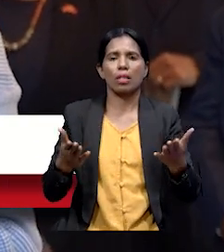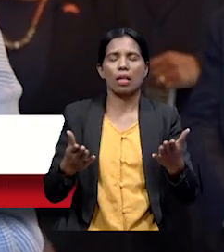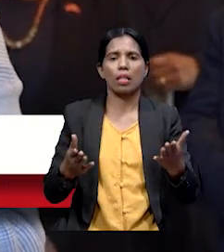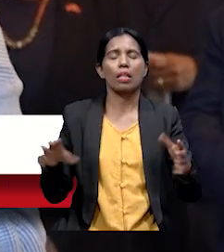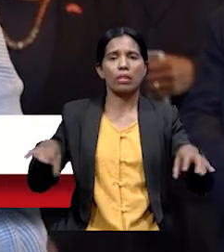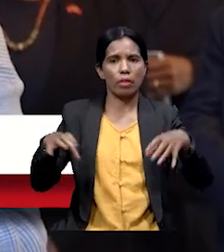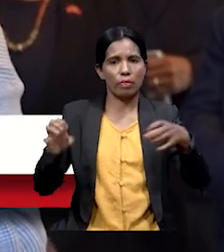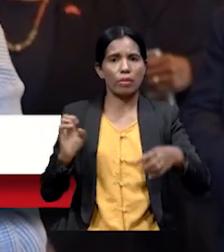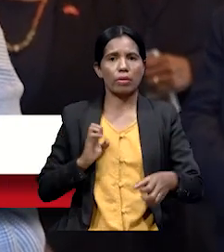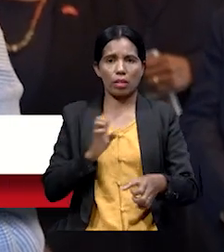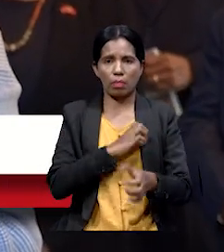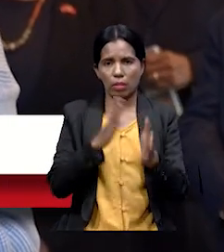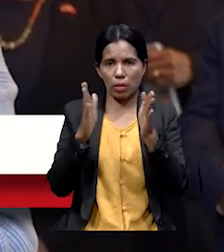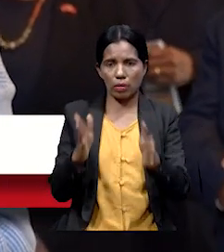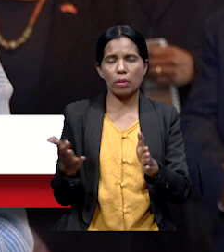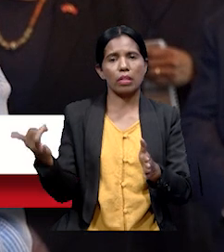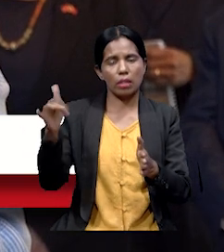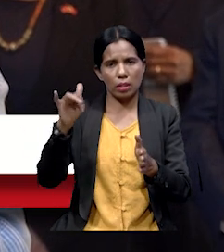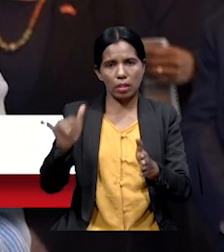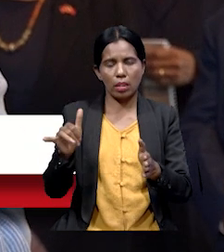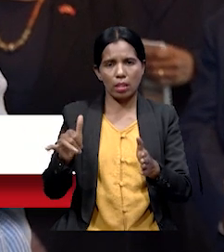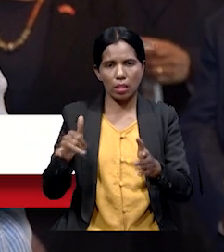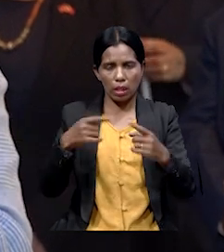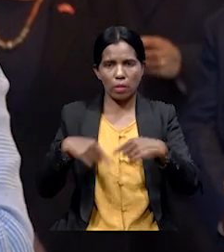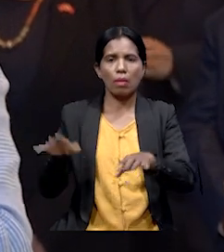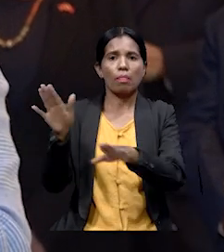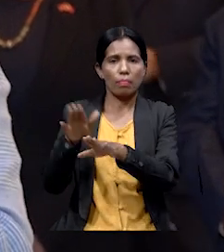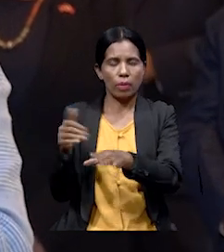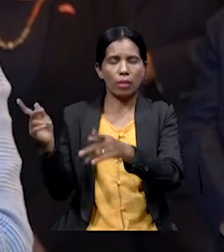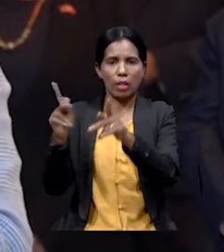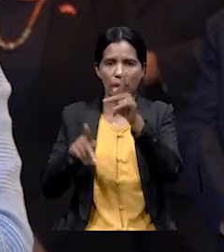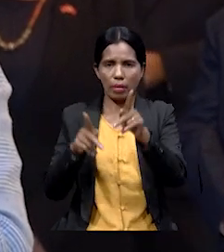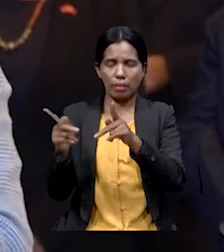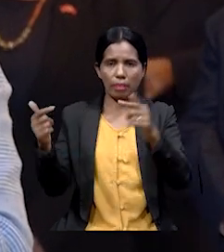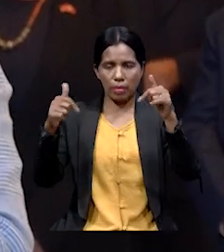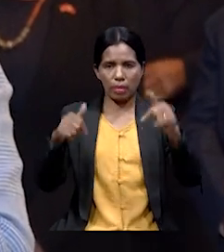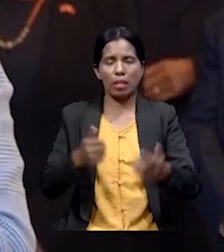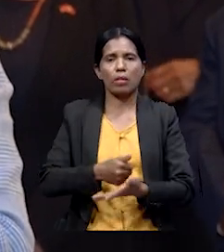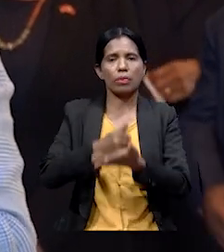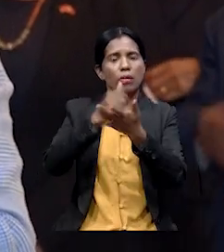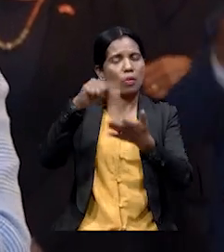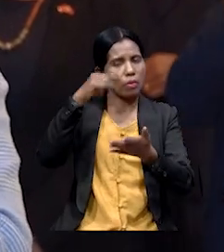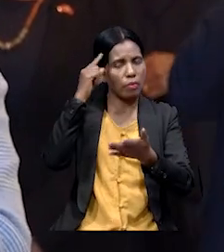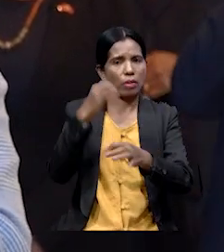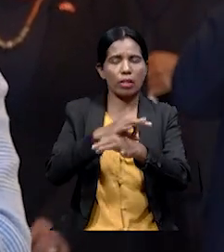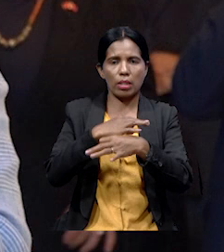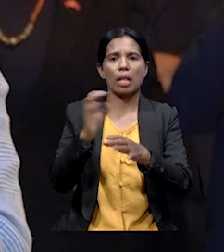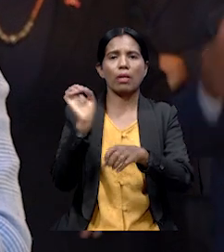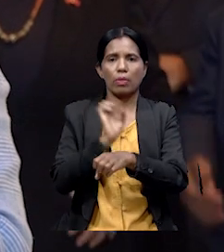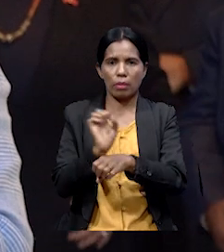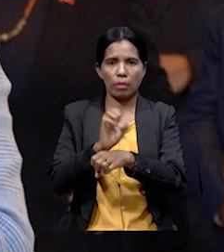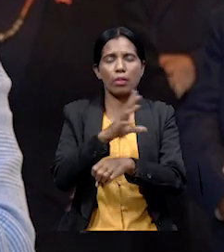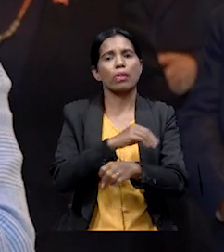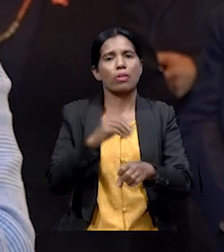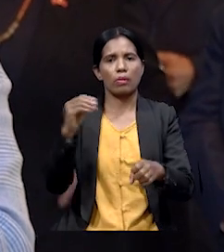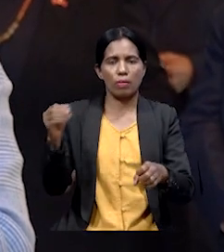Sira, onde atrai investidores, no modo de ajuda ao governo recuperação econômica, a recuperação econômica e